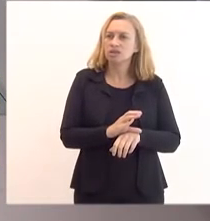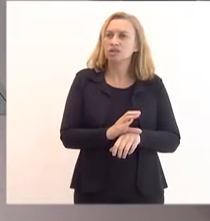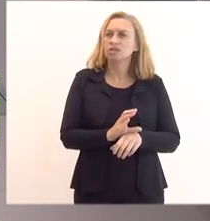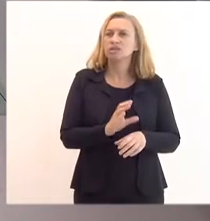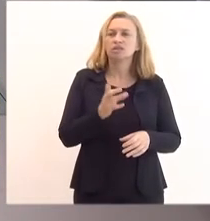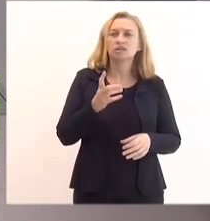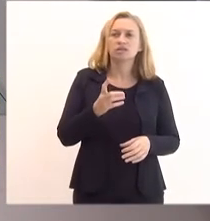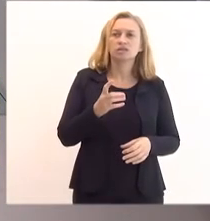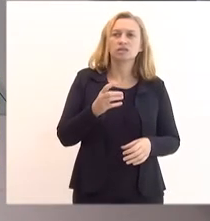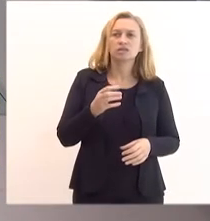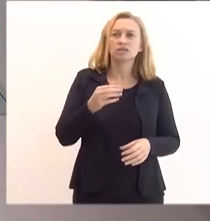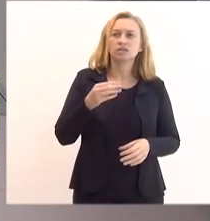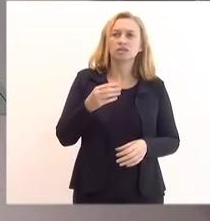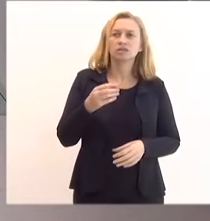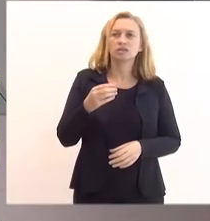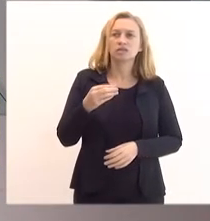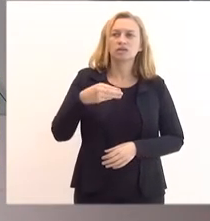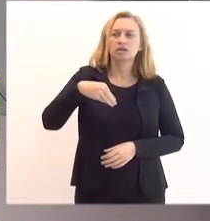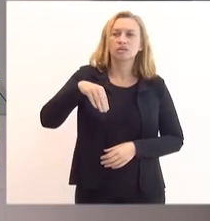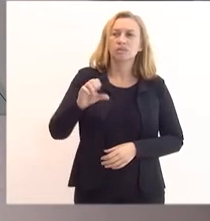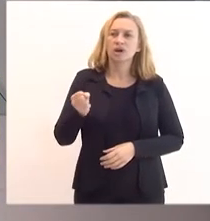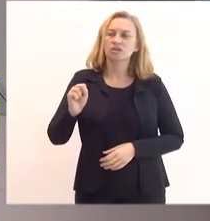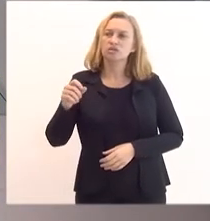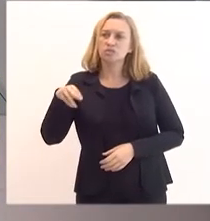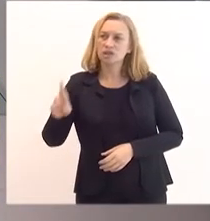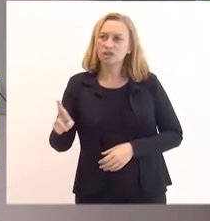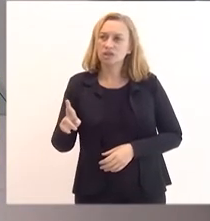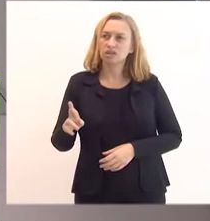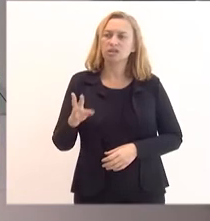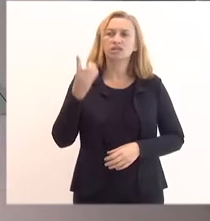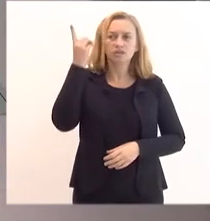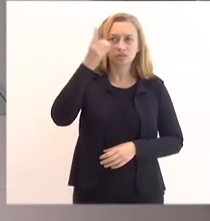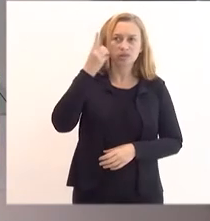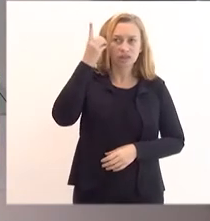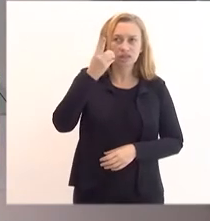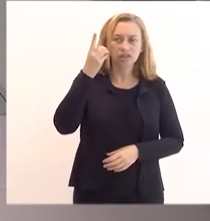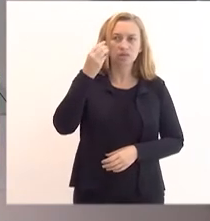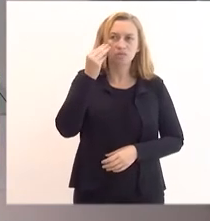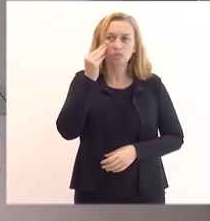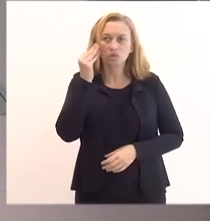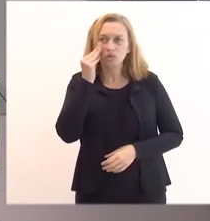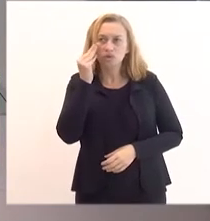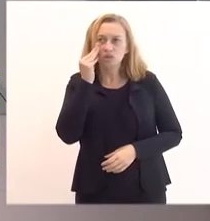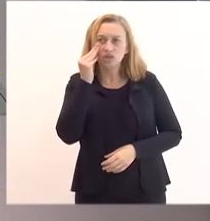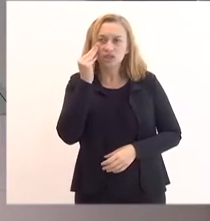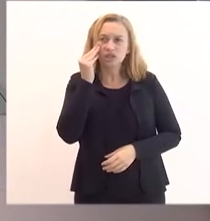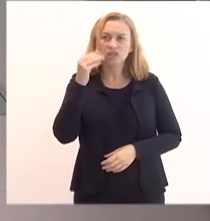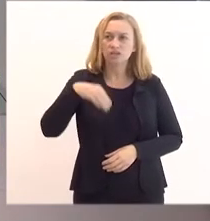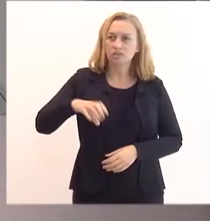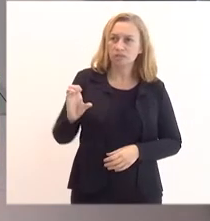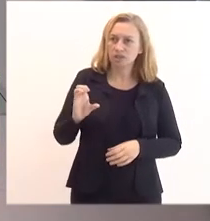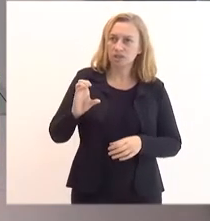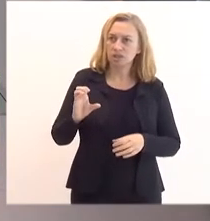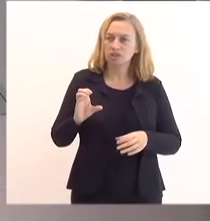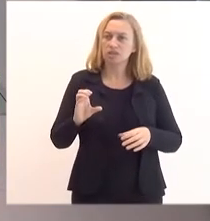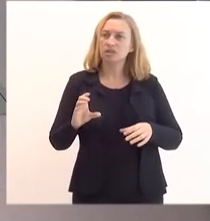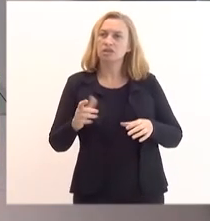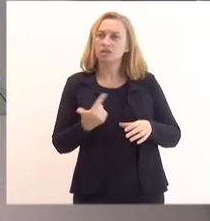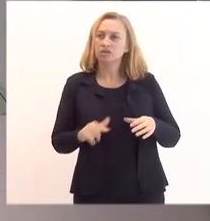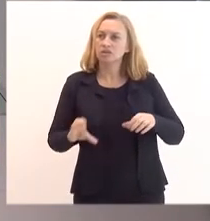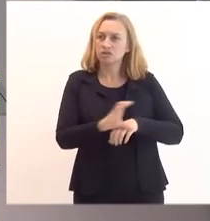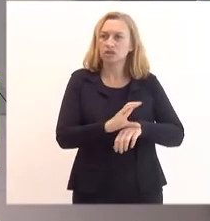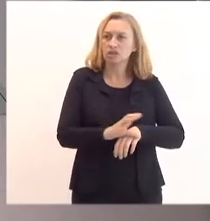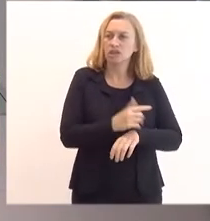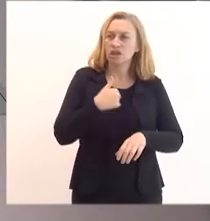inconstitucionalidade da deputada Mônica. Isso. Como vota o deputado Mink? Eu voto pela inconstitucionalidade. Eu voto pela